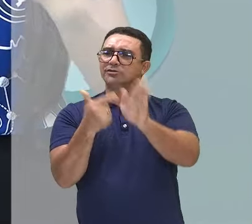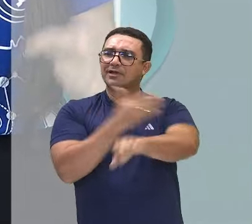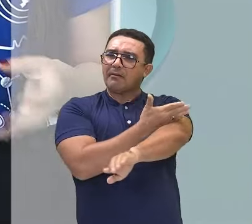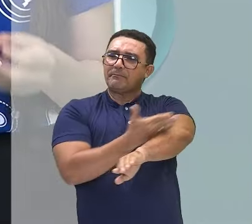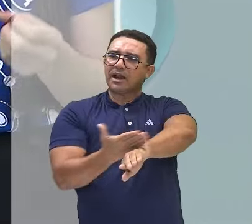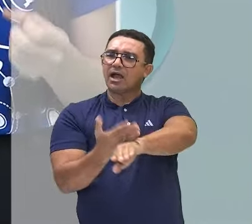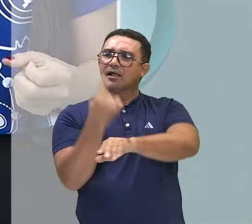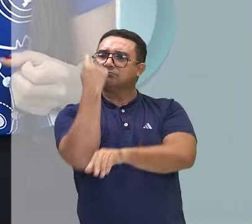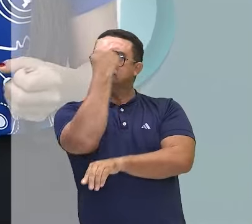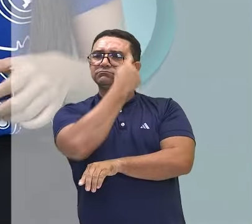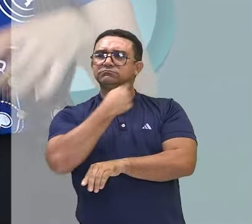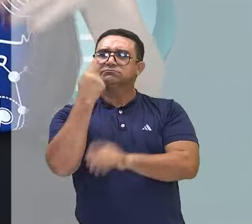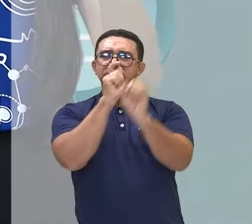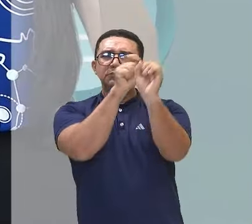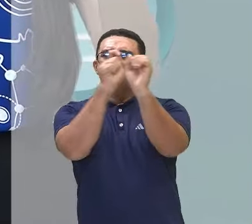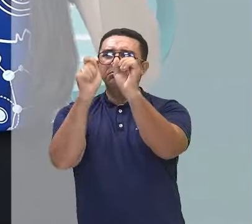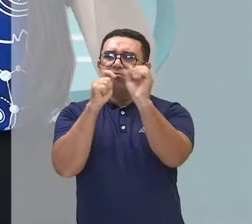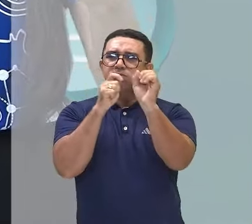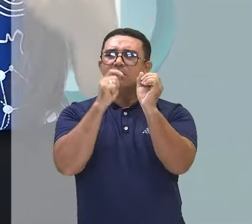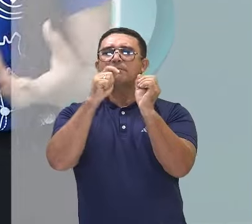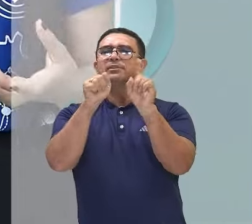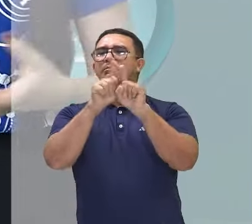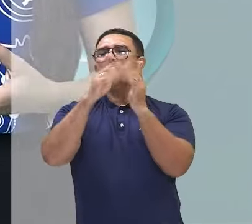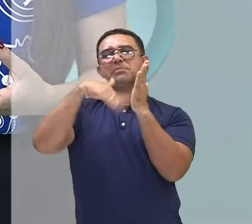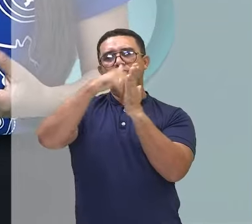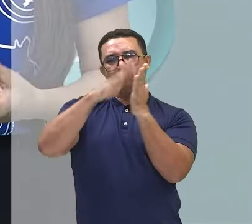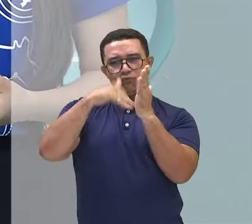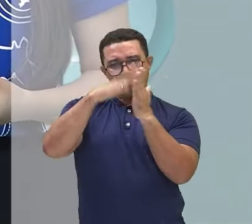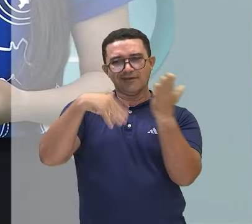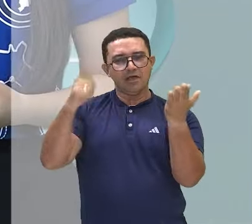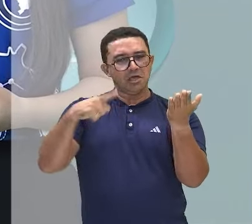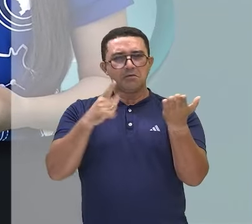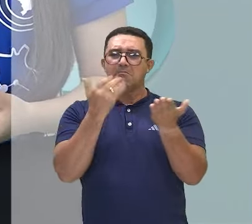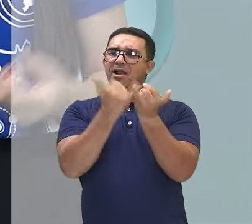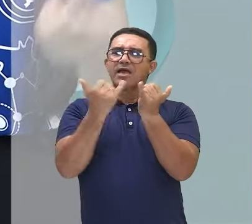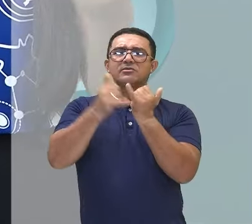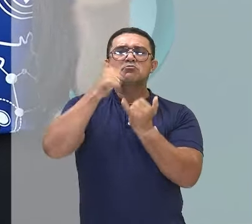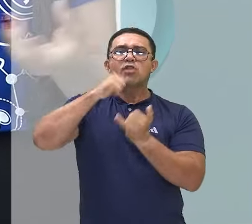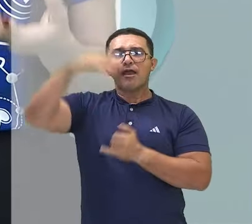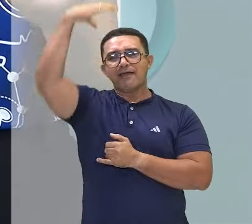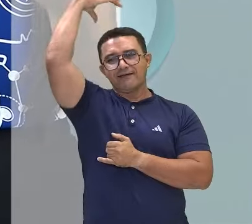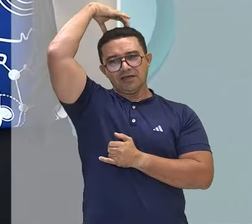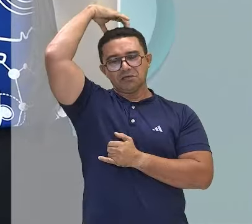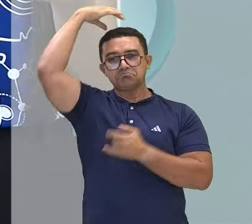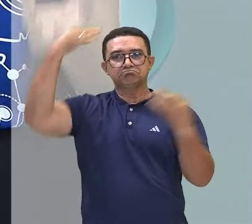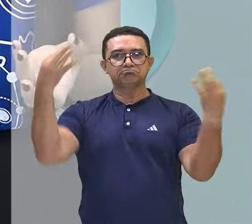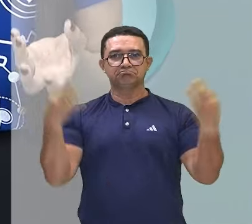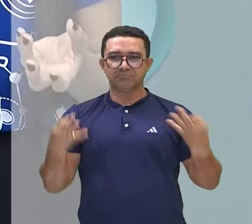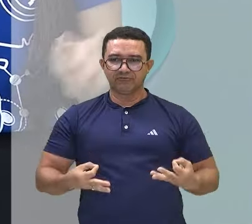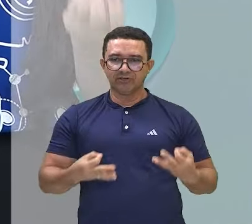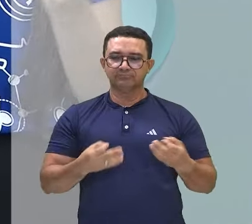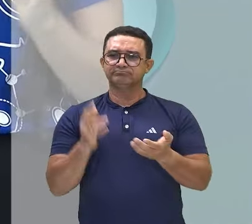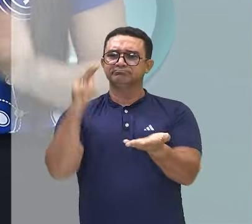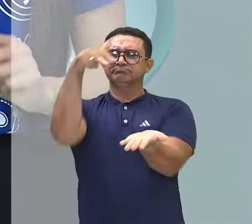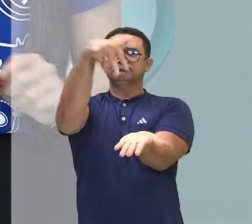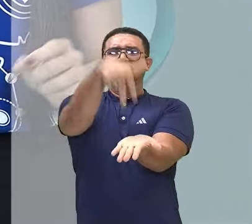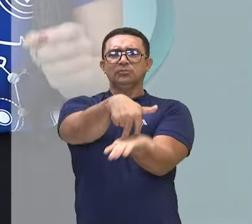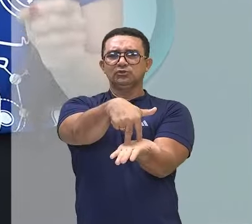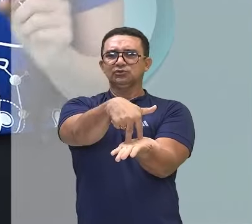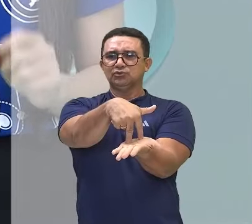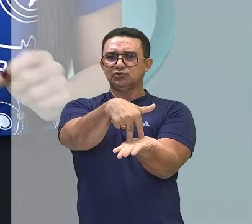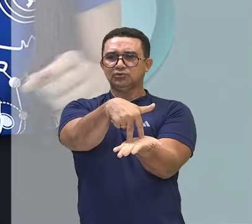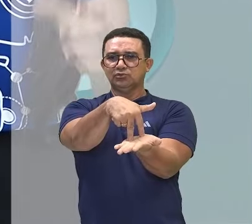face ao talhe da cintura, a majestade real de uma beleza rara. Vendo-a nessa postura e nesse